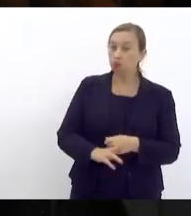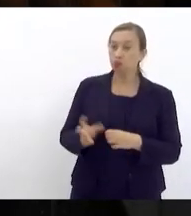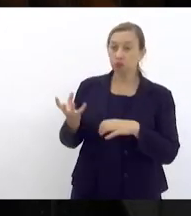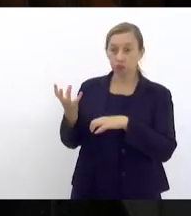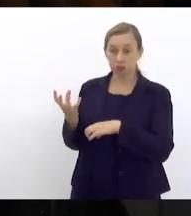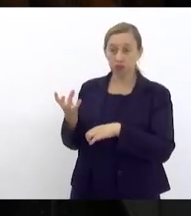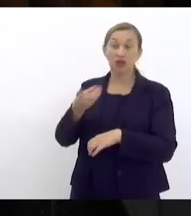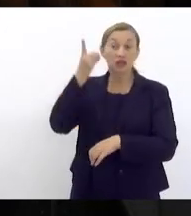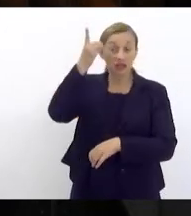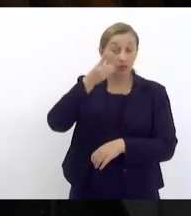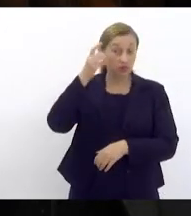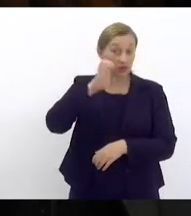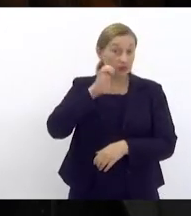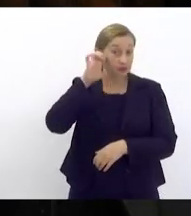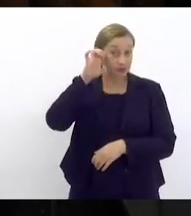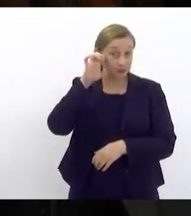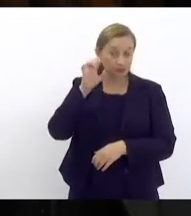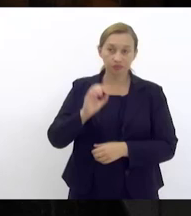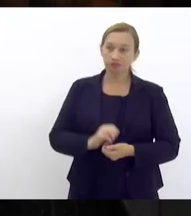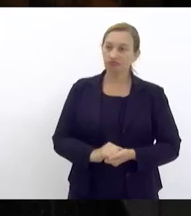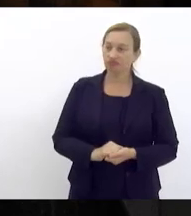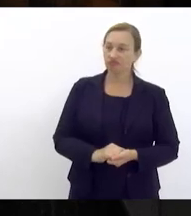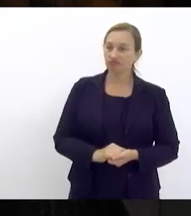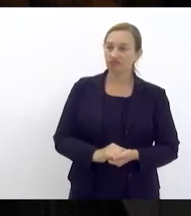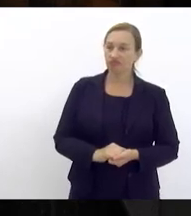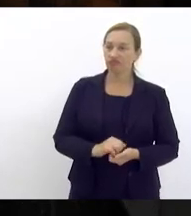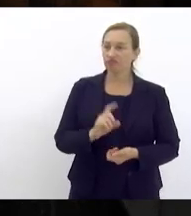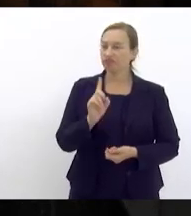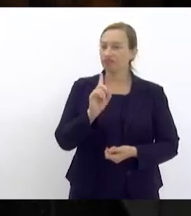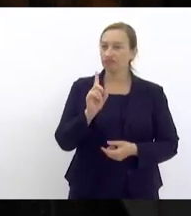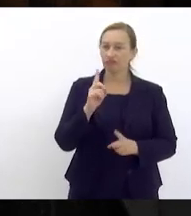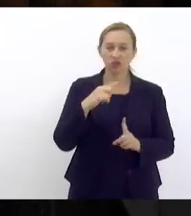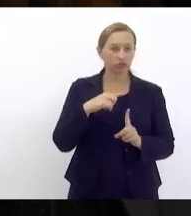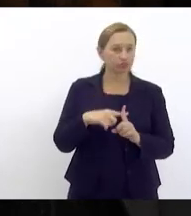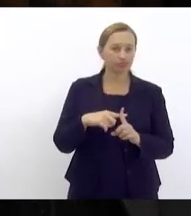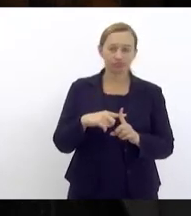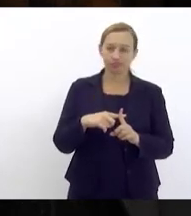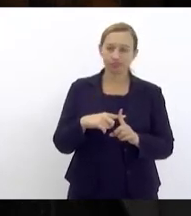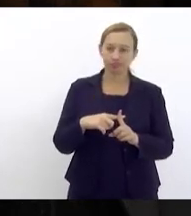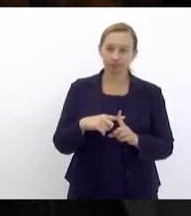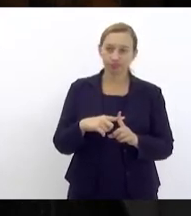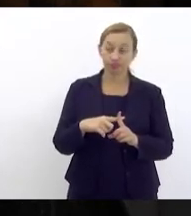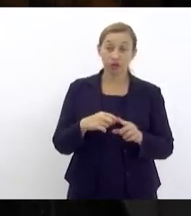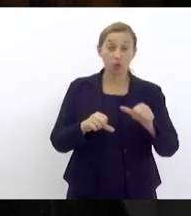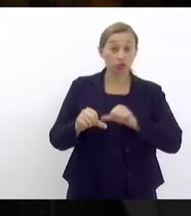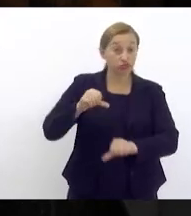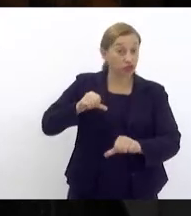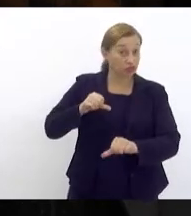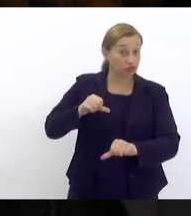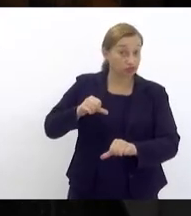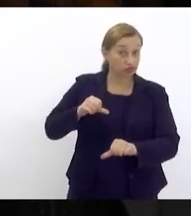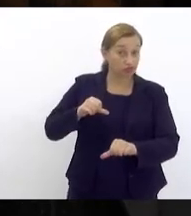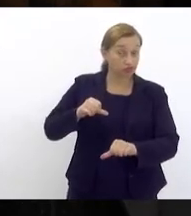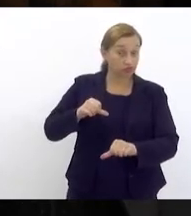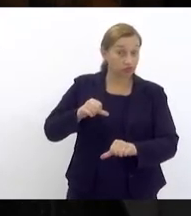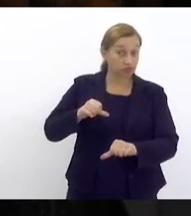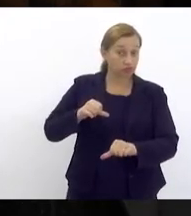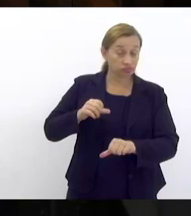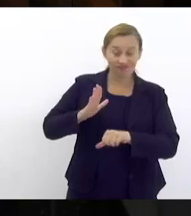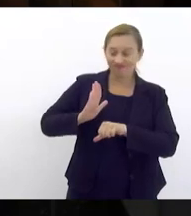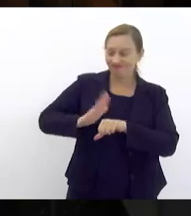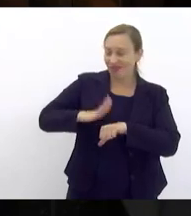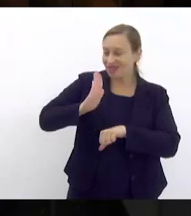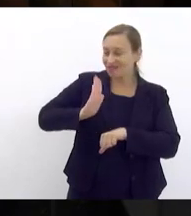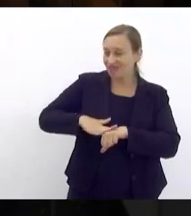deputada Élida não tem sido positivo ao contrário cada vez